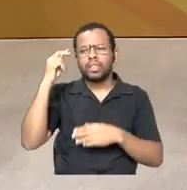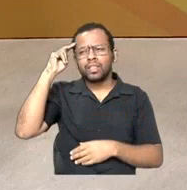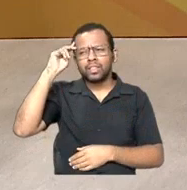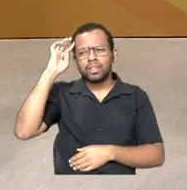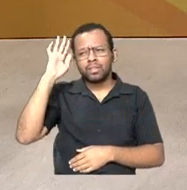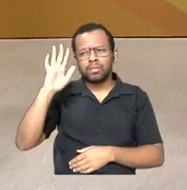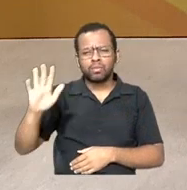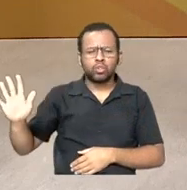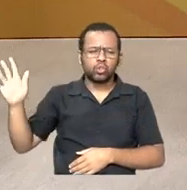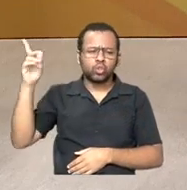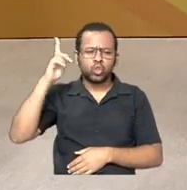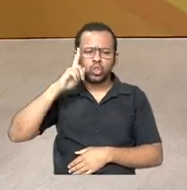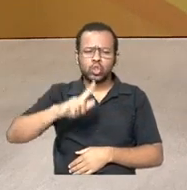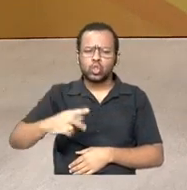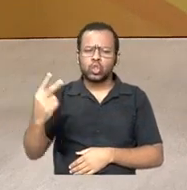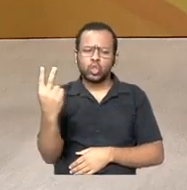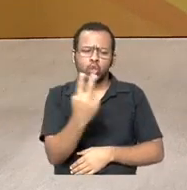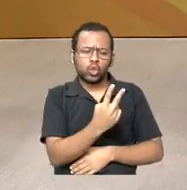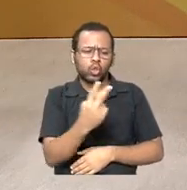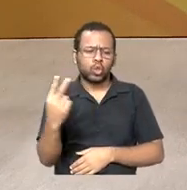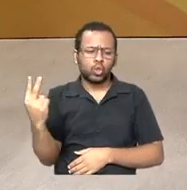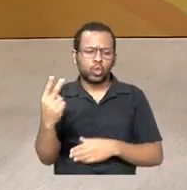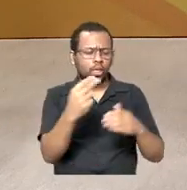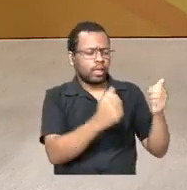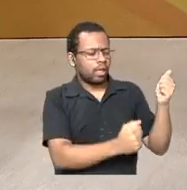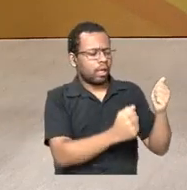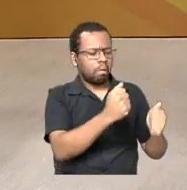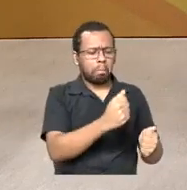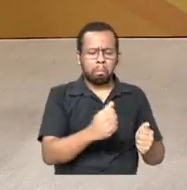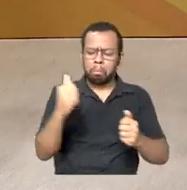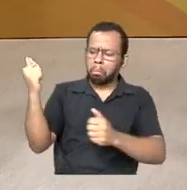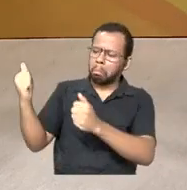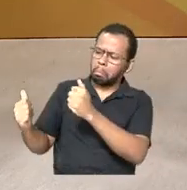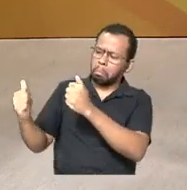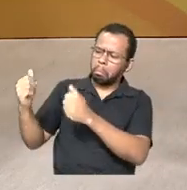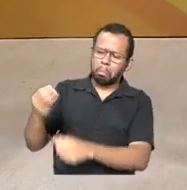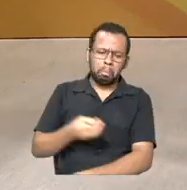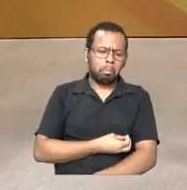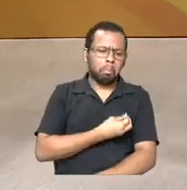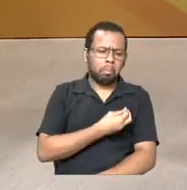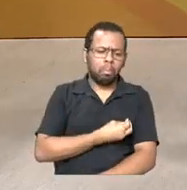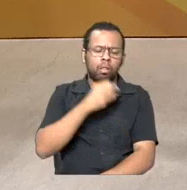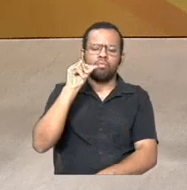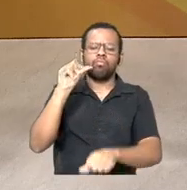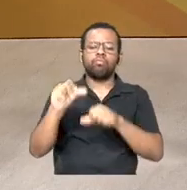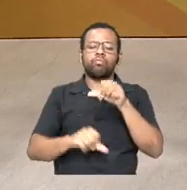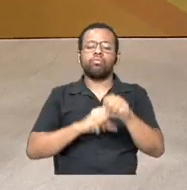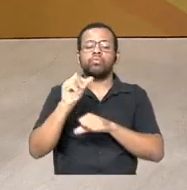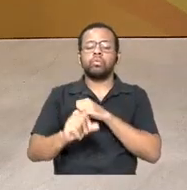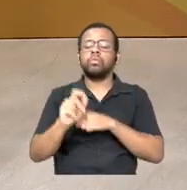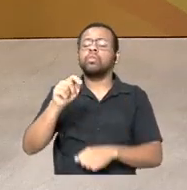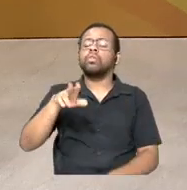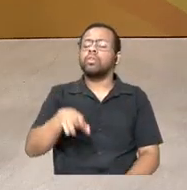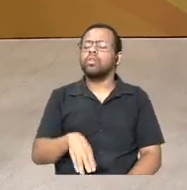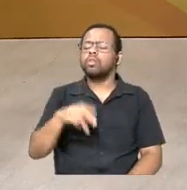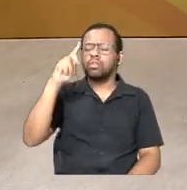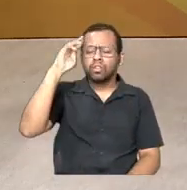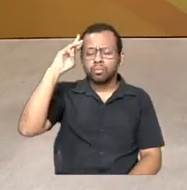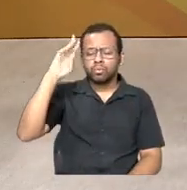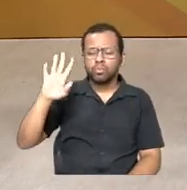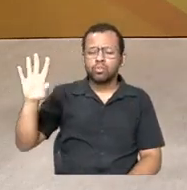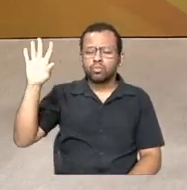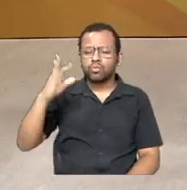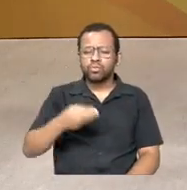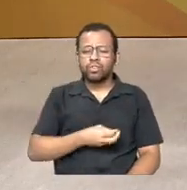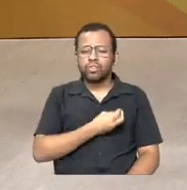dois carrões ver a mudança de vida chegando com cajuca Imagina aí vai viver essa